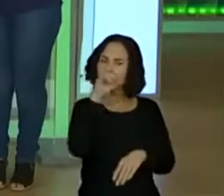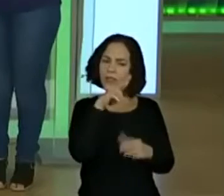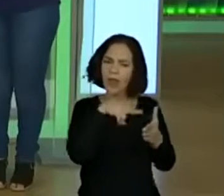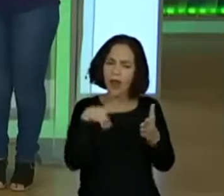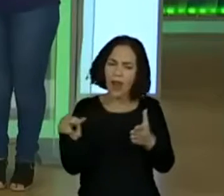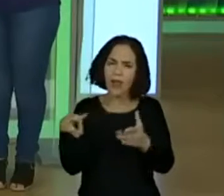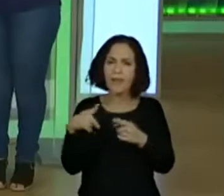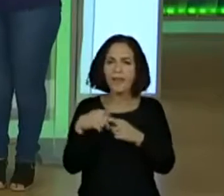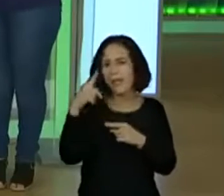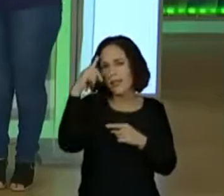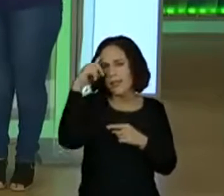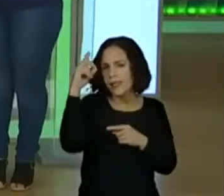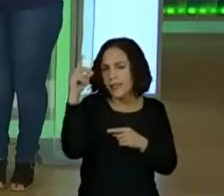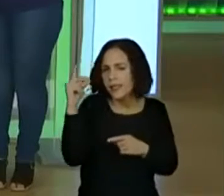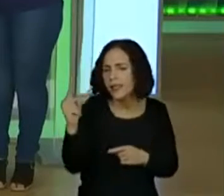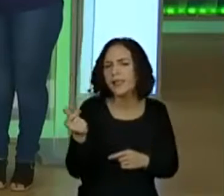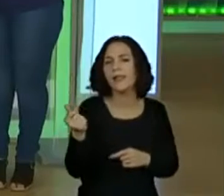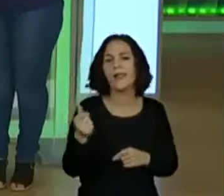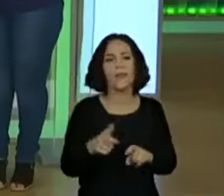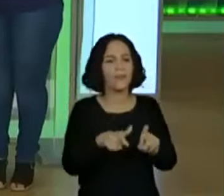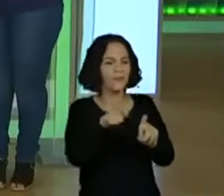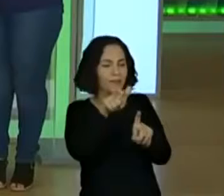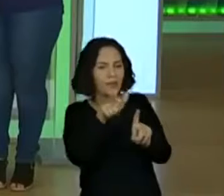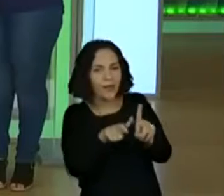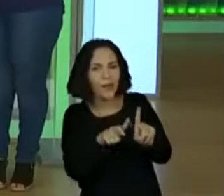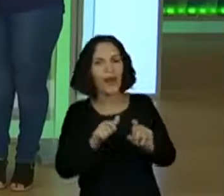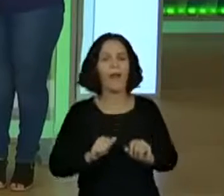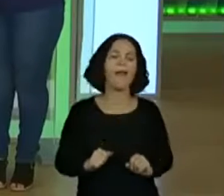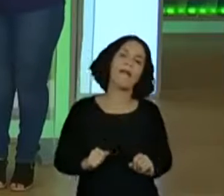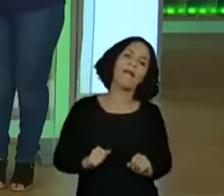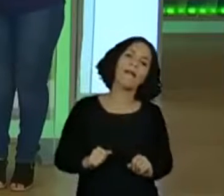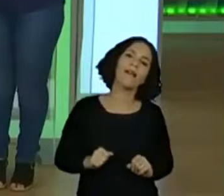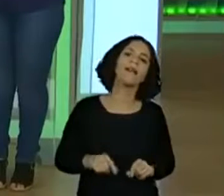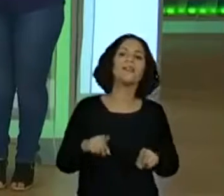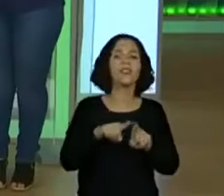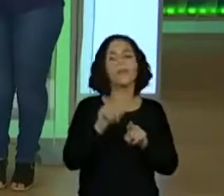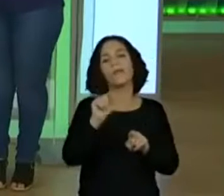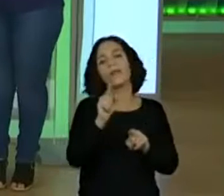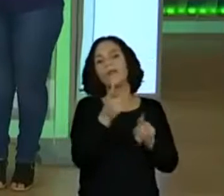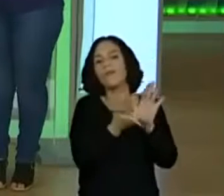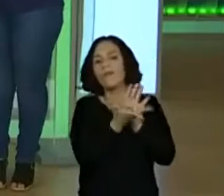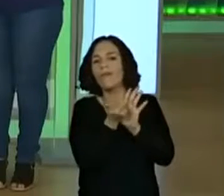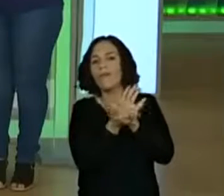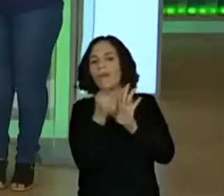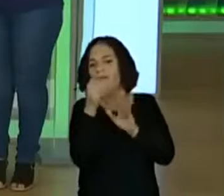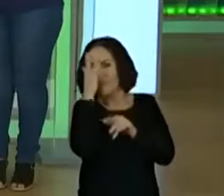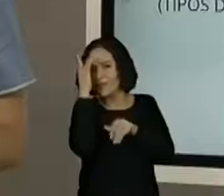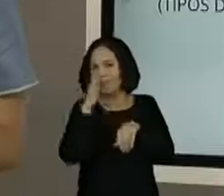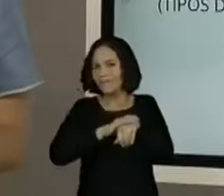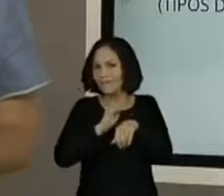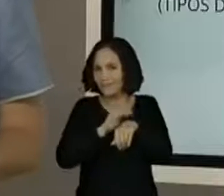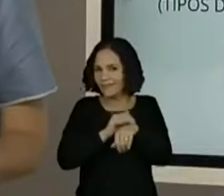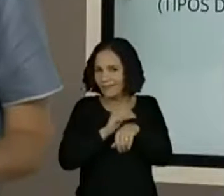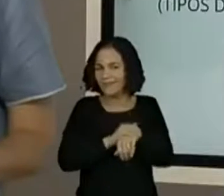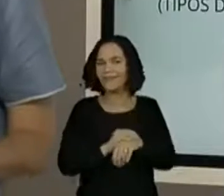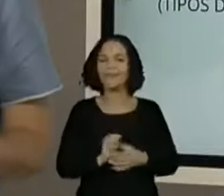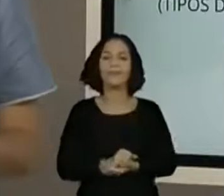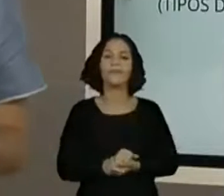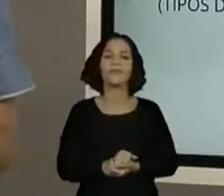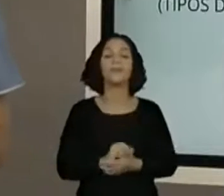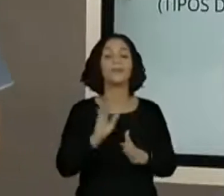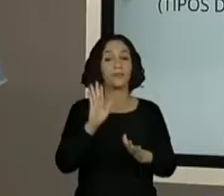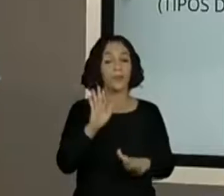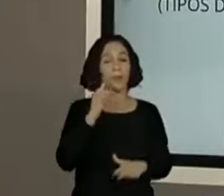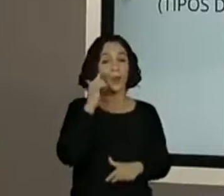sobre os personagens, sobre ali o recurso daquele, né, cartunista. É. Sim, então, as tirinhas,